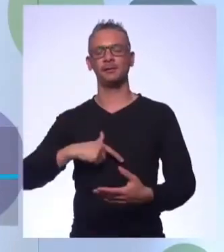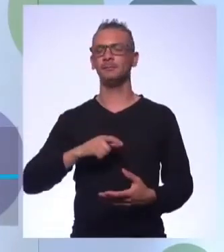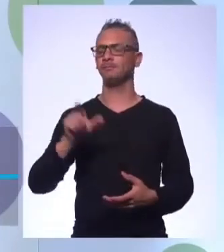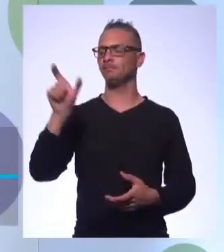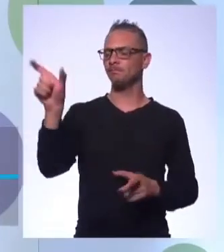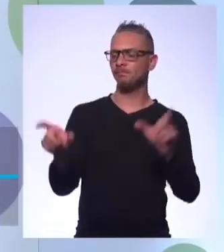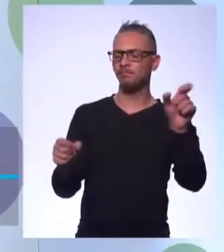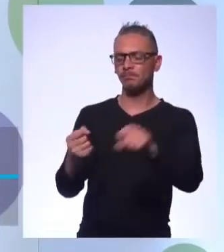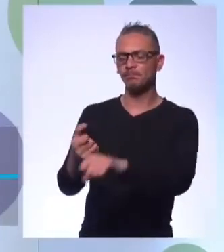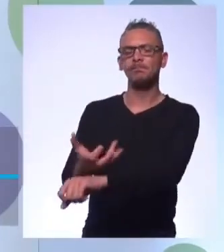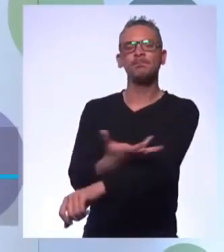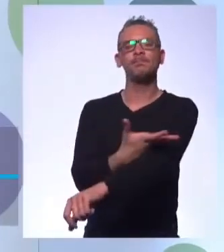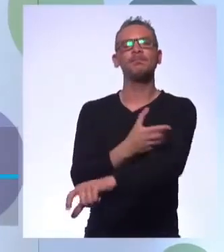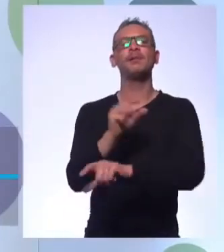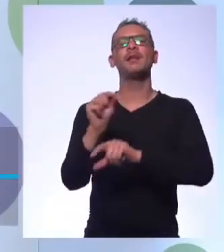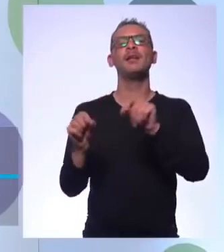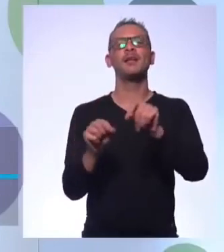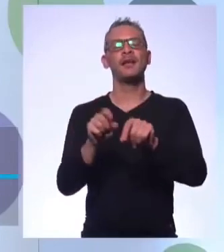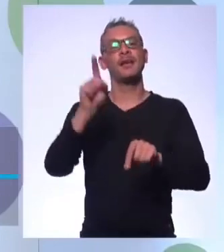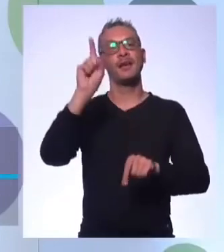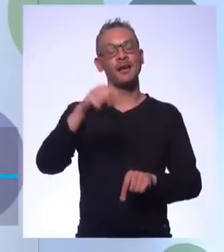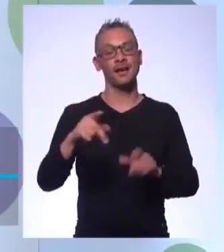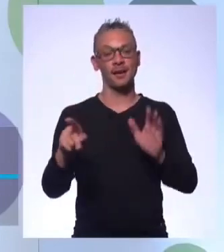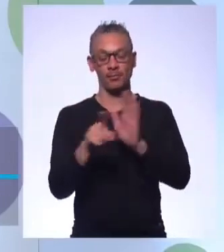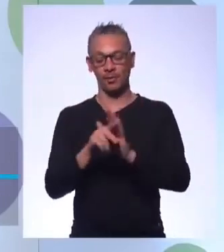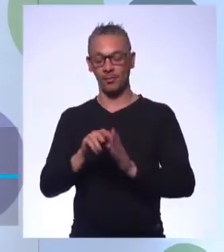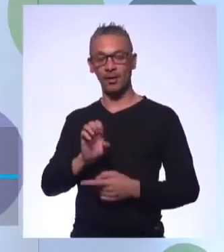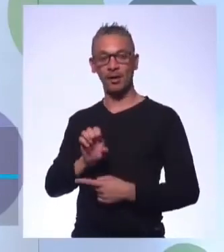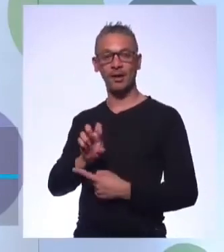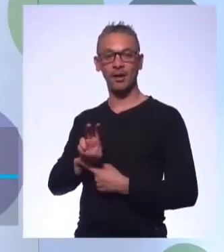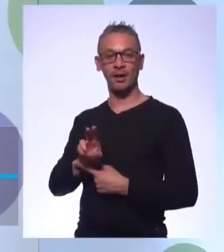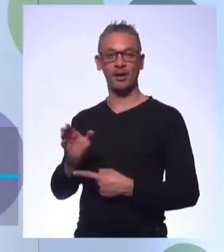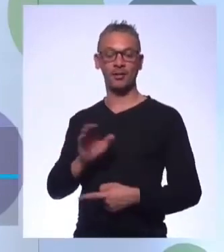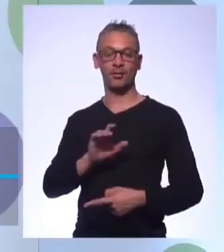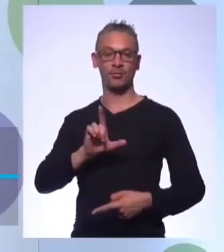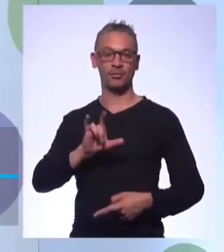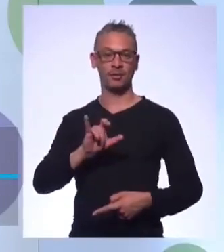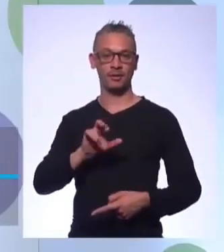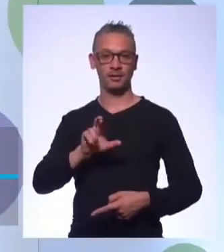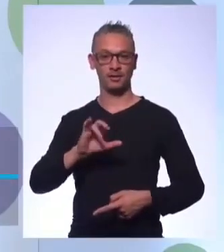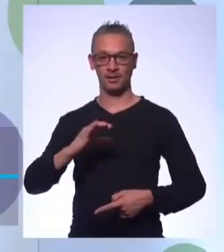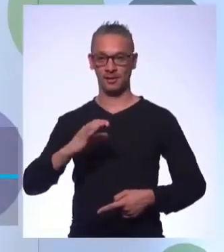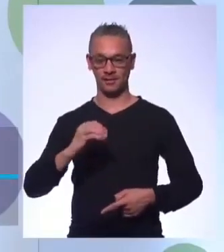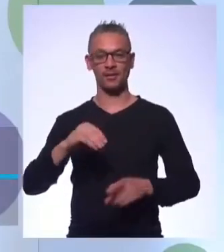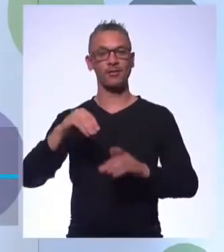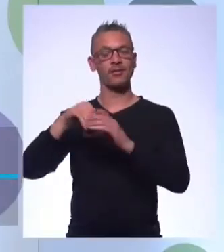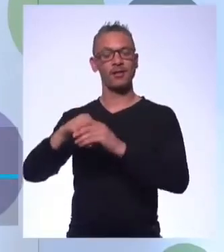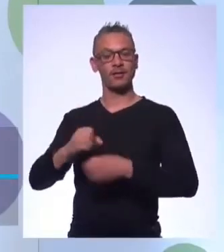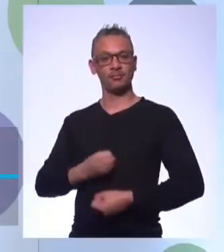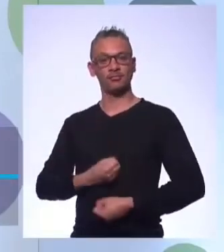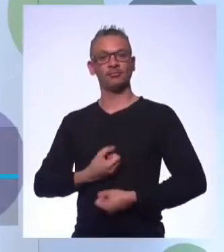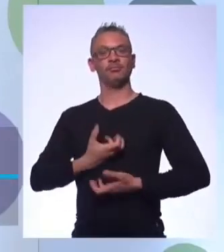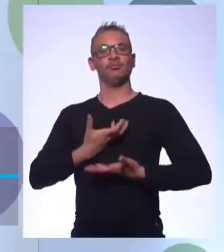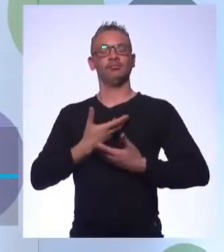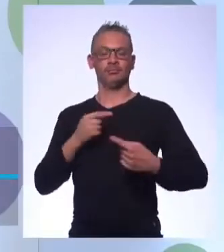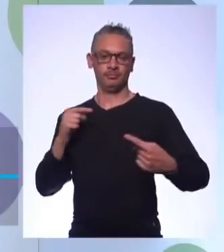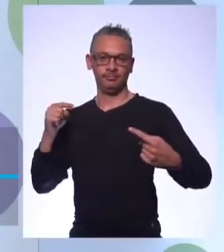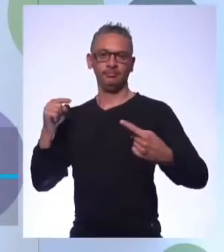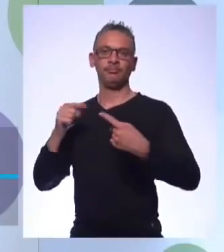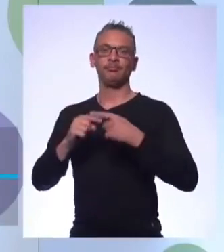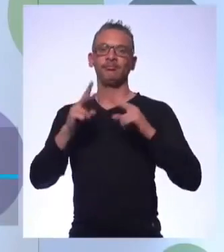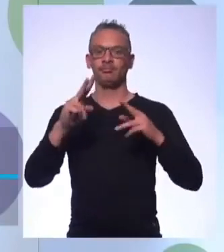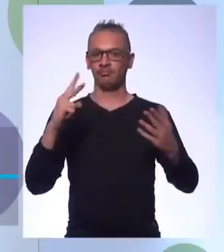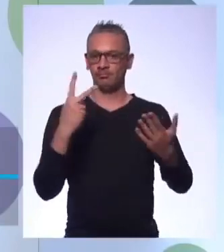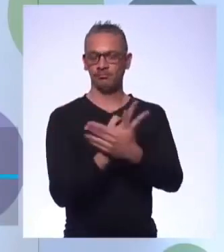essas emoções? Esses sentimentos todos é o eu lírico, que ele fica ali, preso dentro daquele poema, dentro daquele texto, como foi o que a